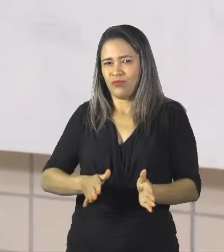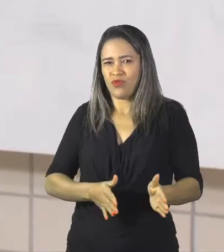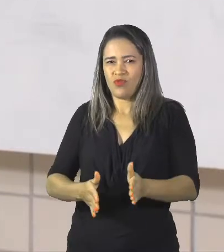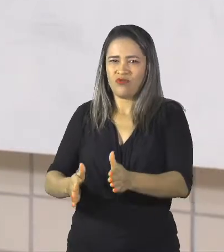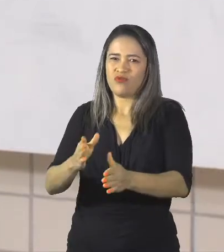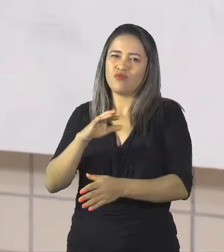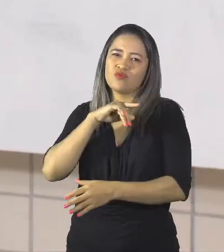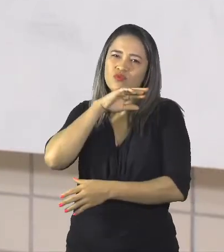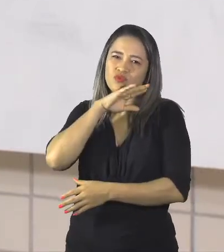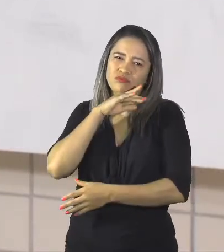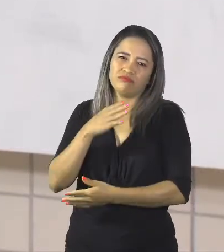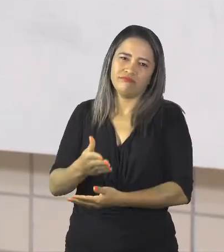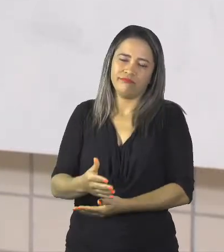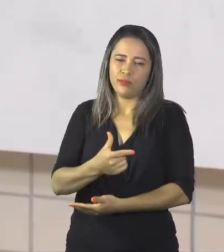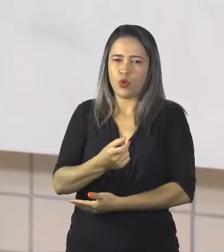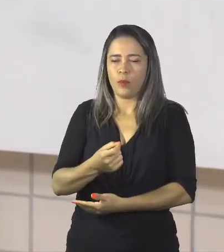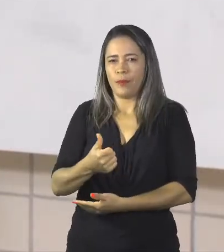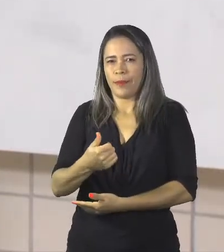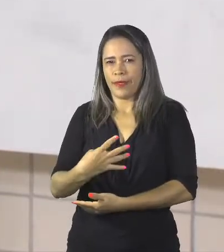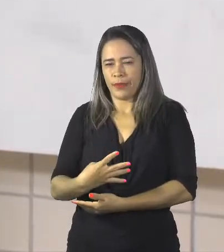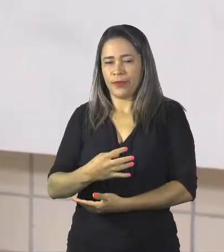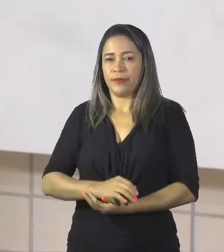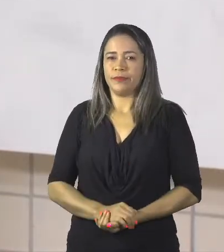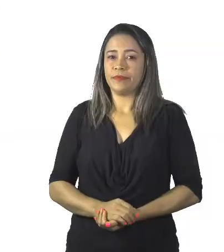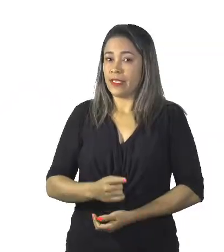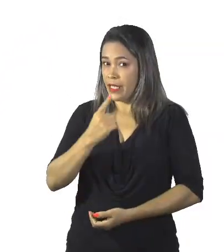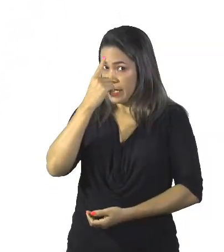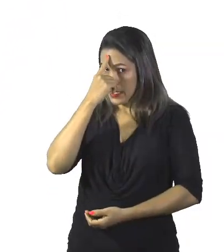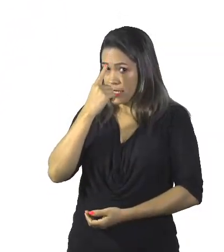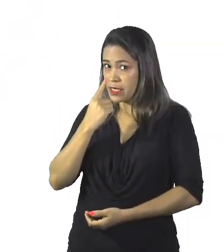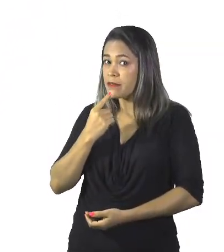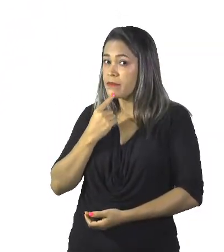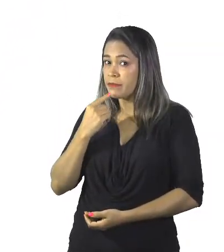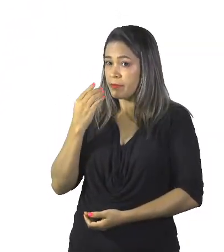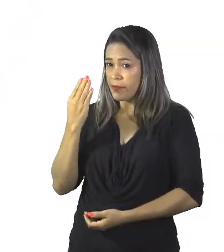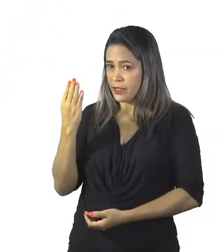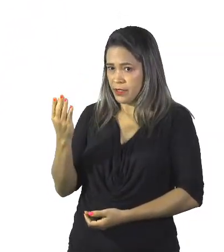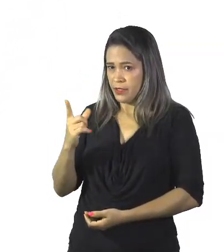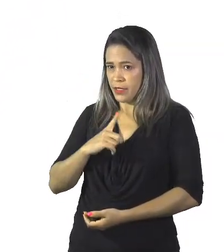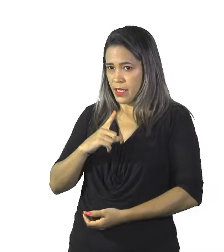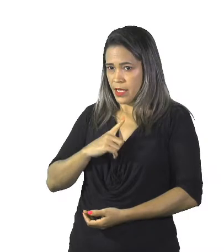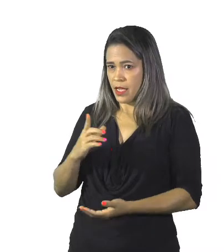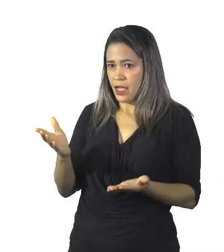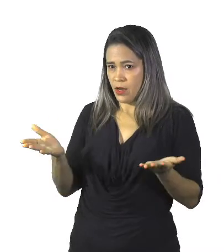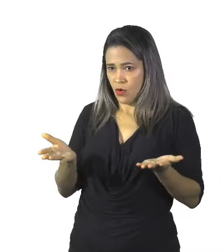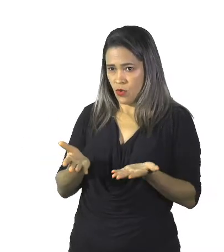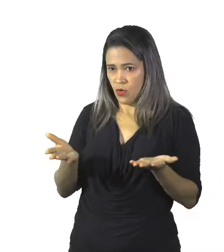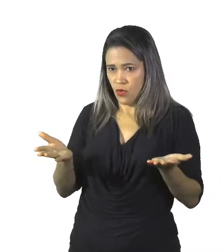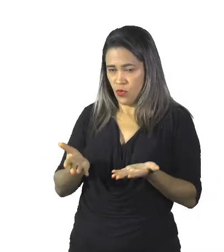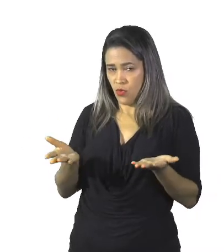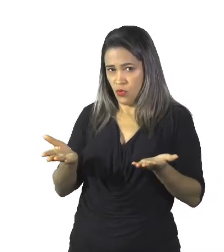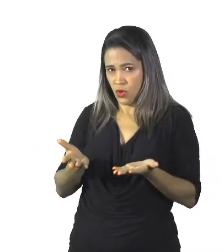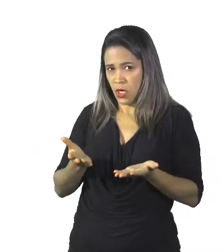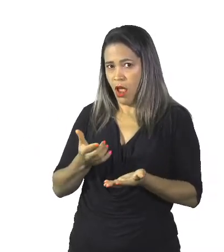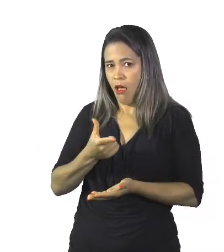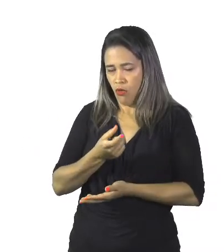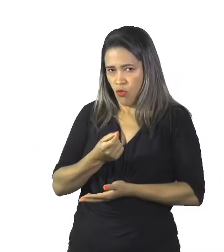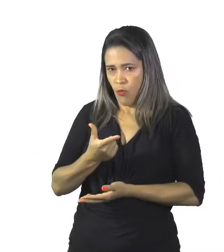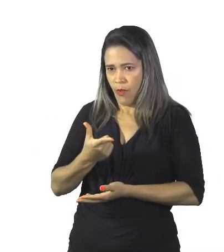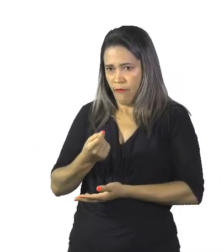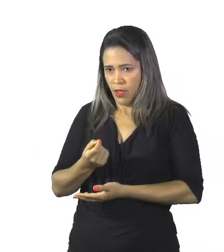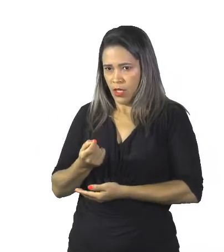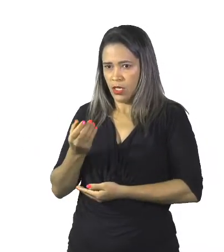em 2014. E essa fotografia que a gente tem aqui agora, ela é de 2020, uma